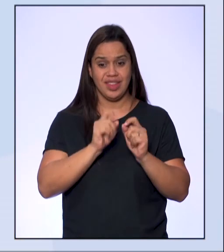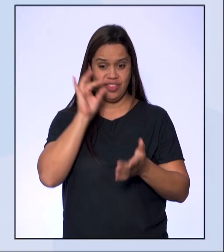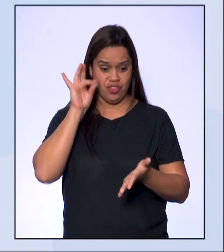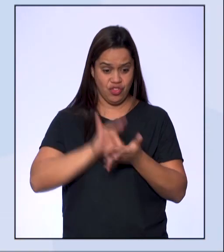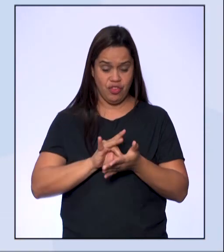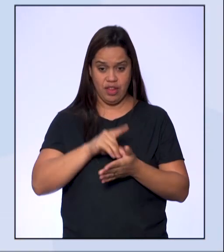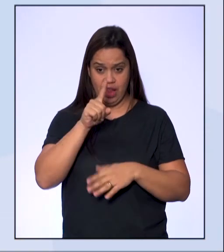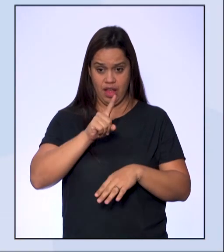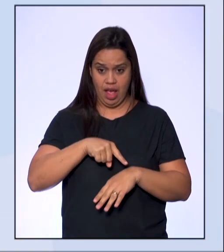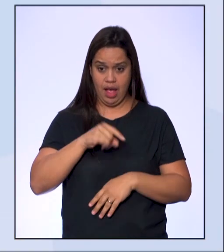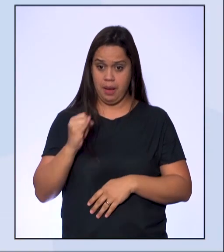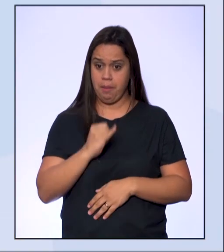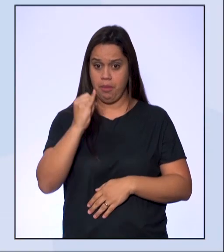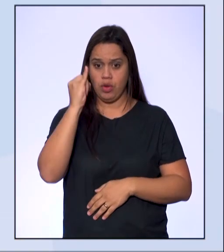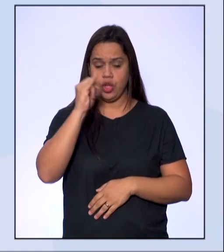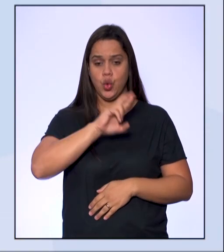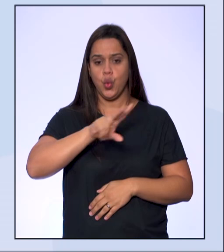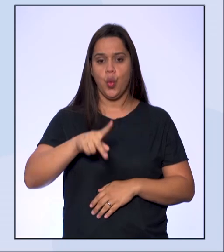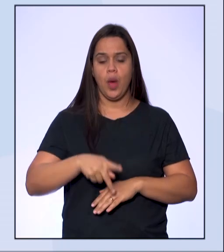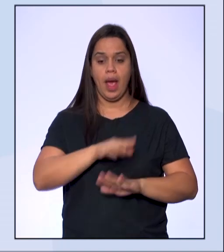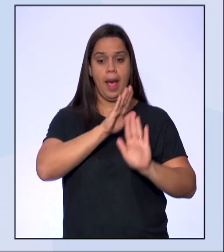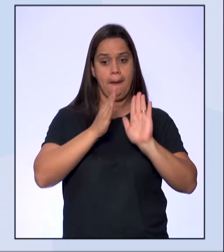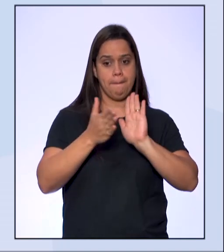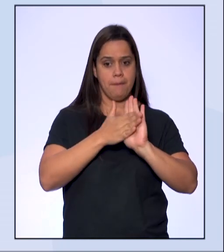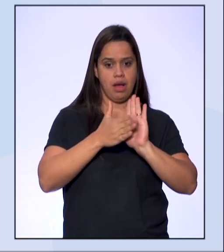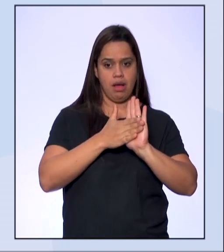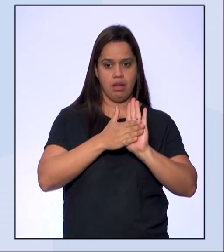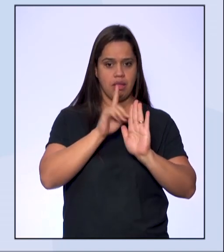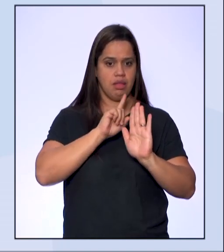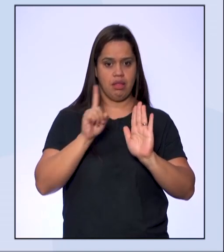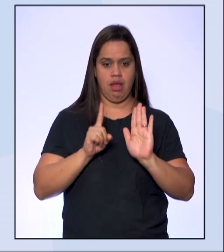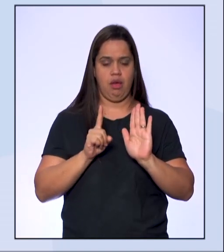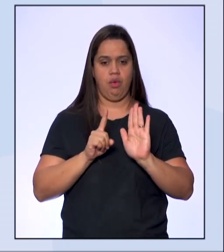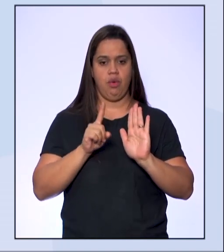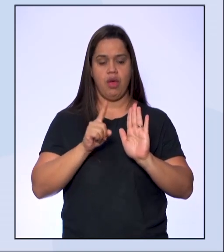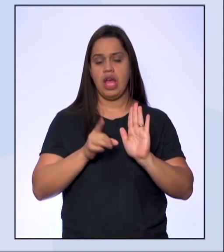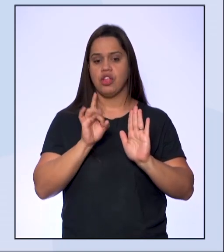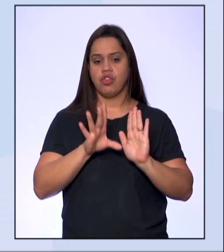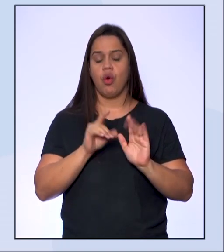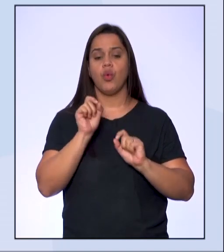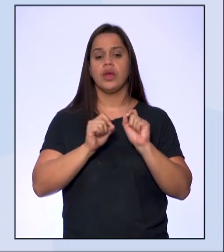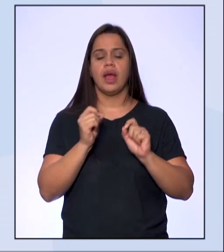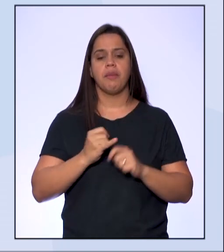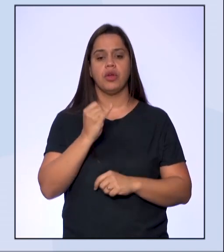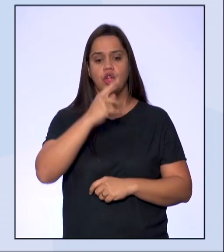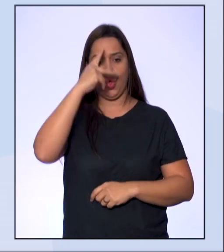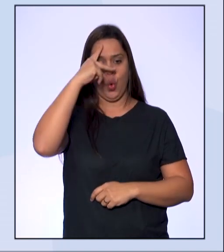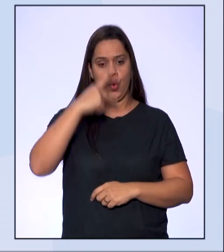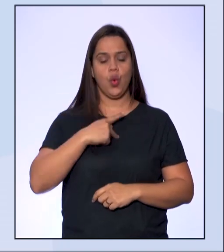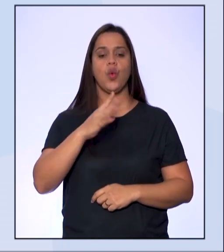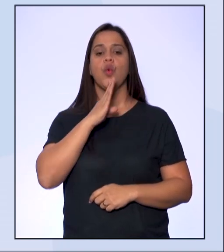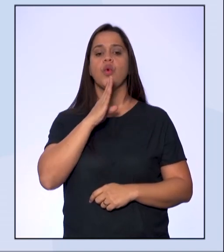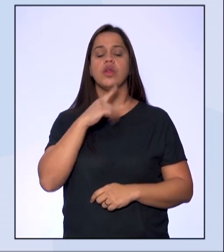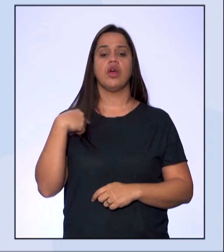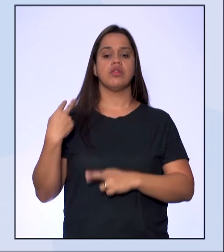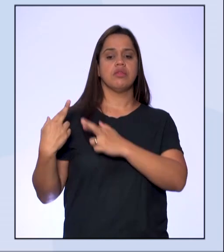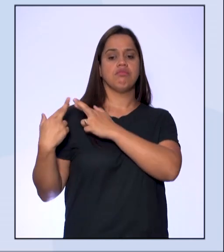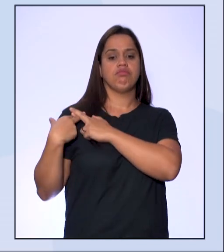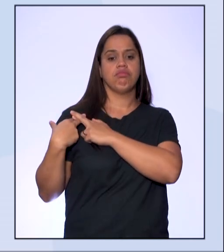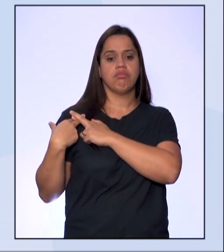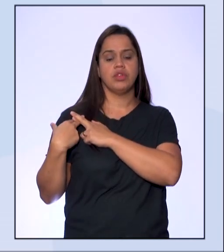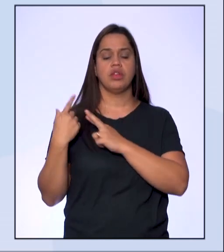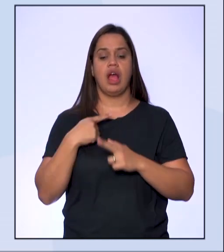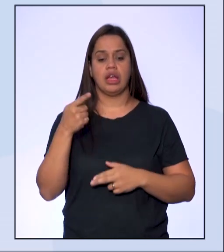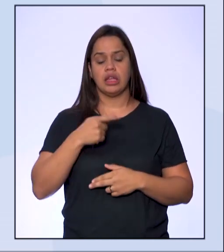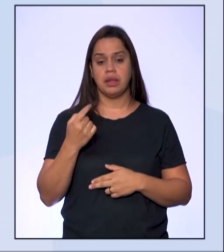não é a aparência, e sim a essência. Conhecer a nós mesmos e o nosso papel na sociedade são fundamentais